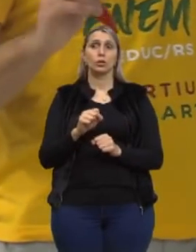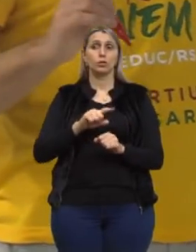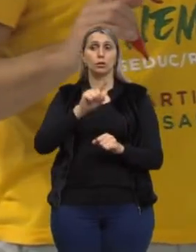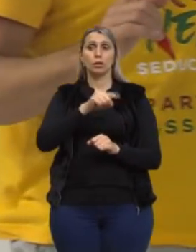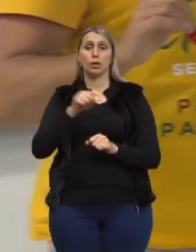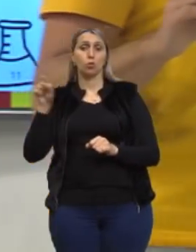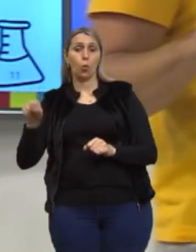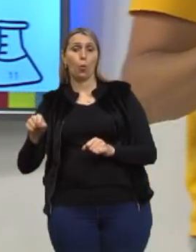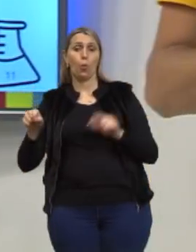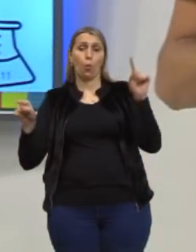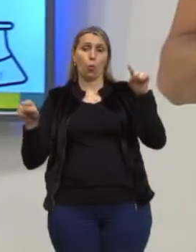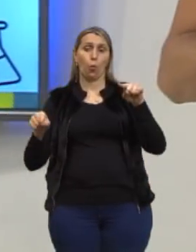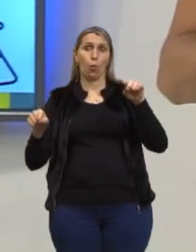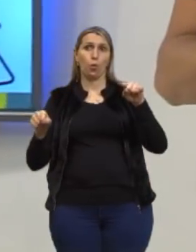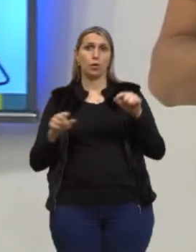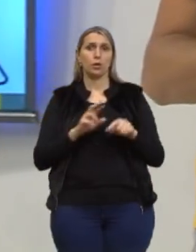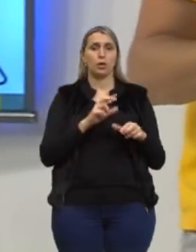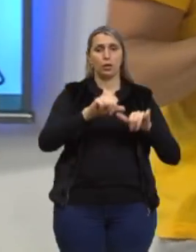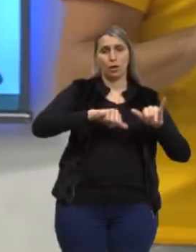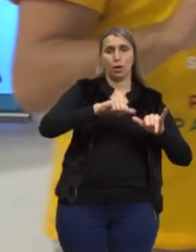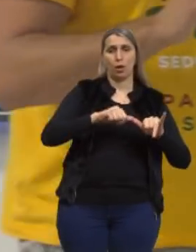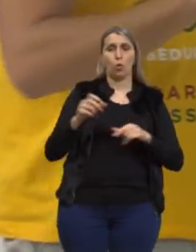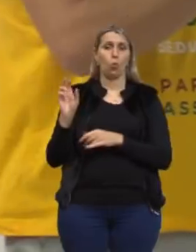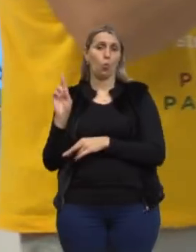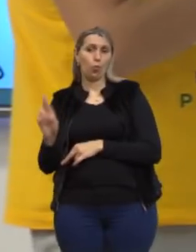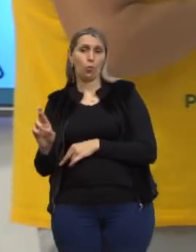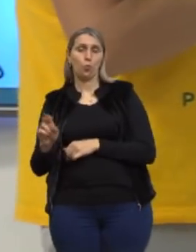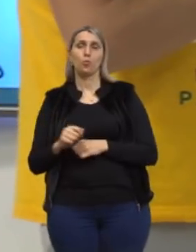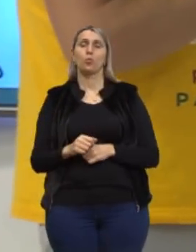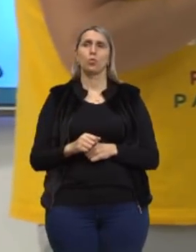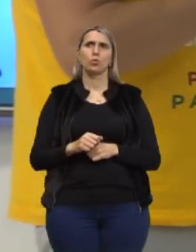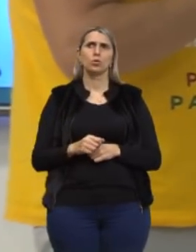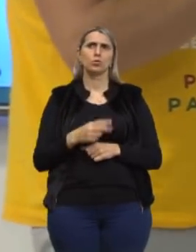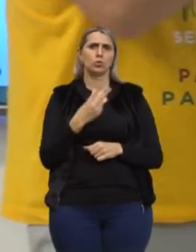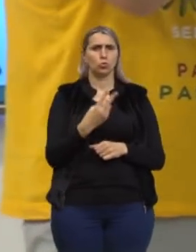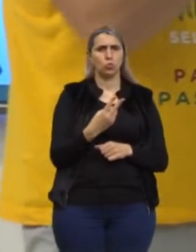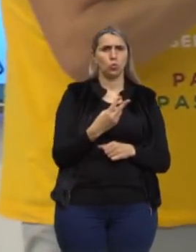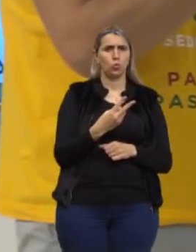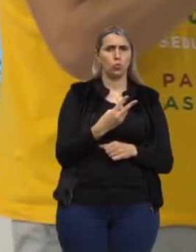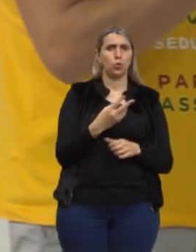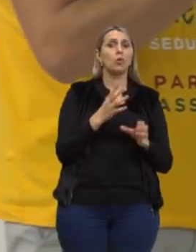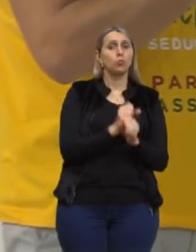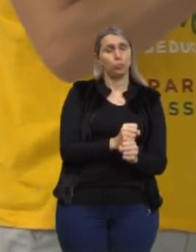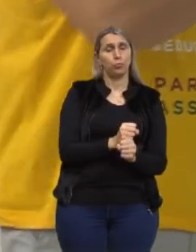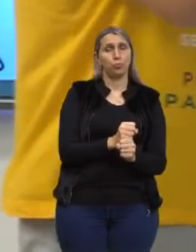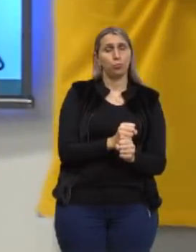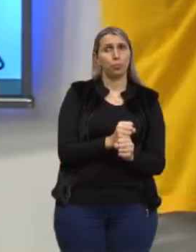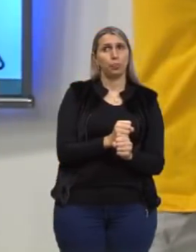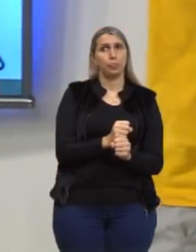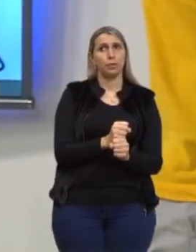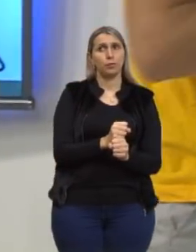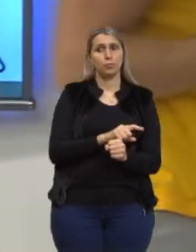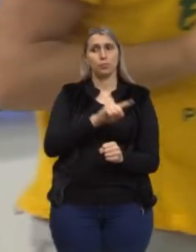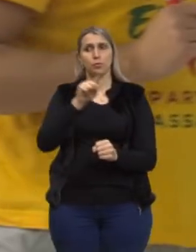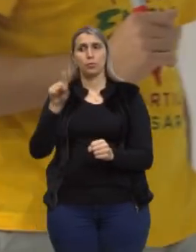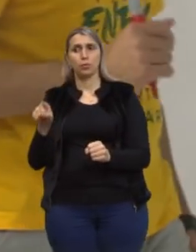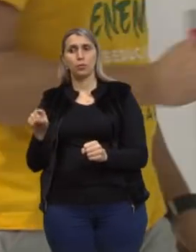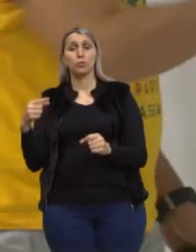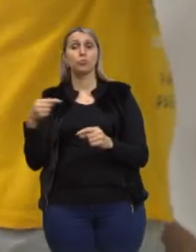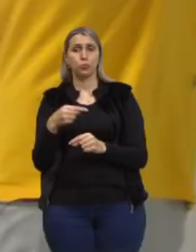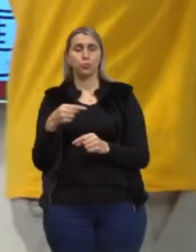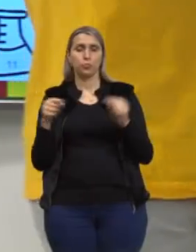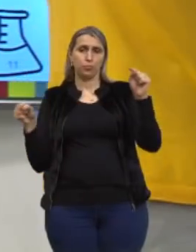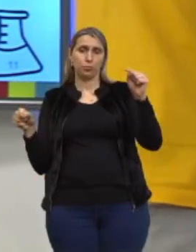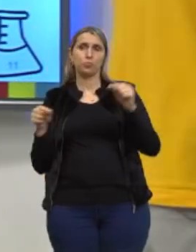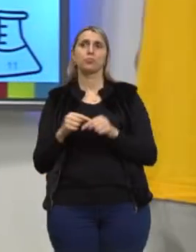lados opostos reagentes com produtos se eu tiver dois lados reagentes eu somo lados opostos eu